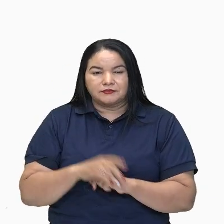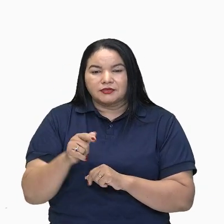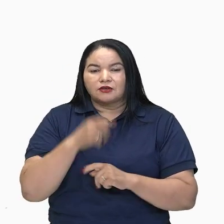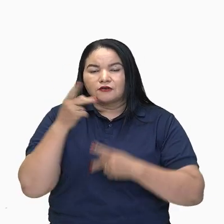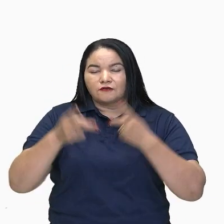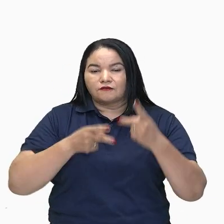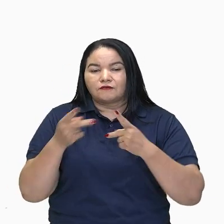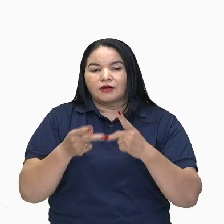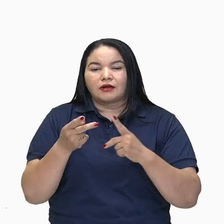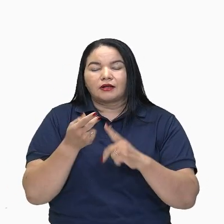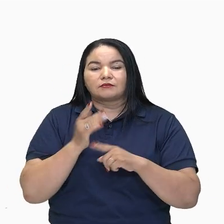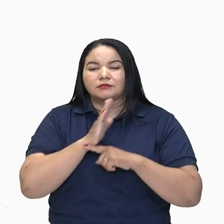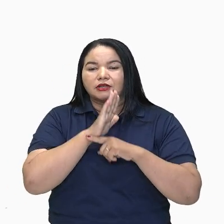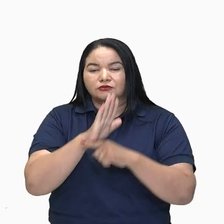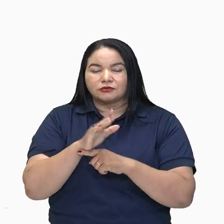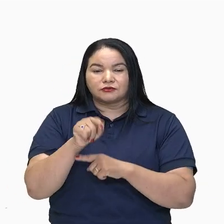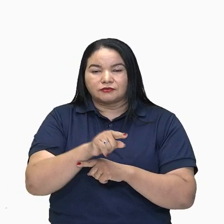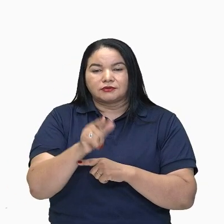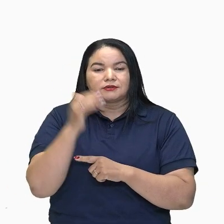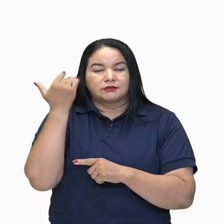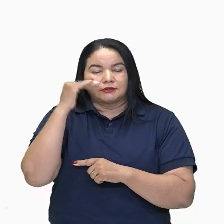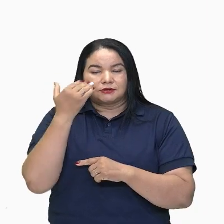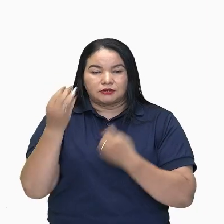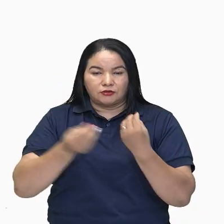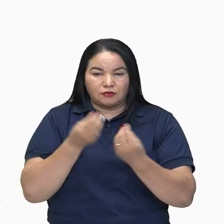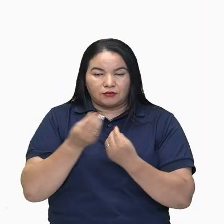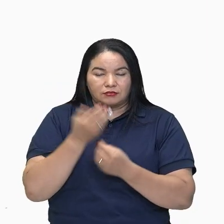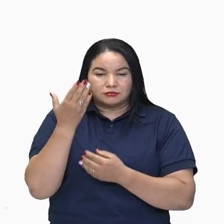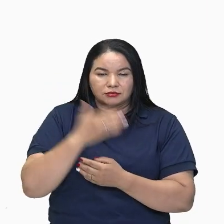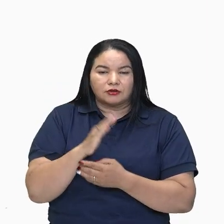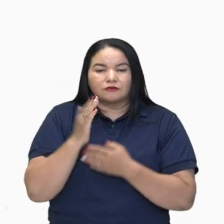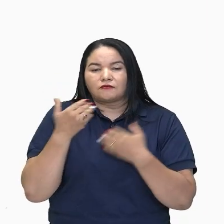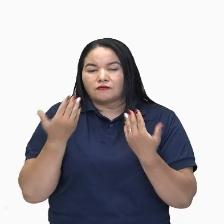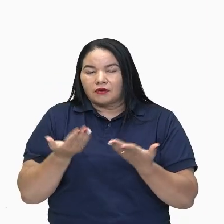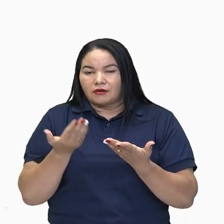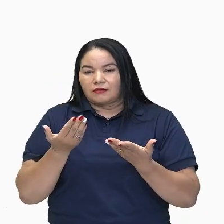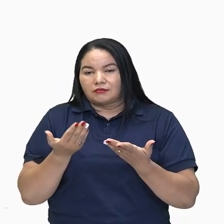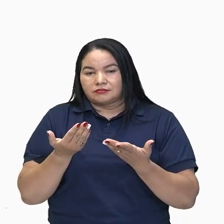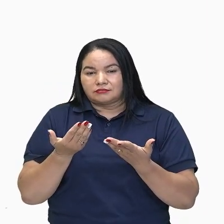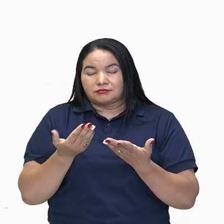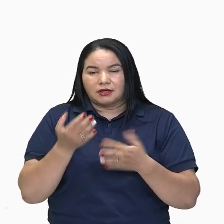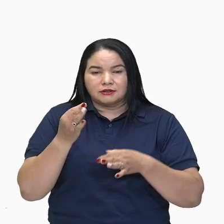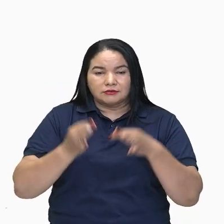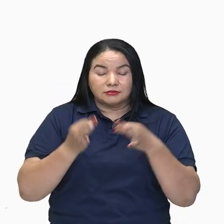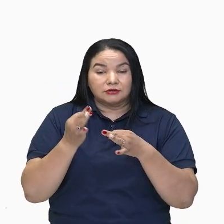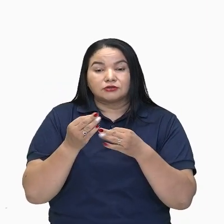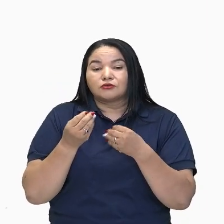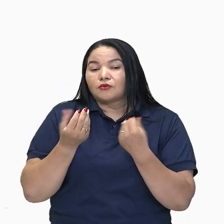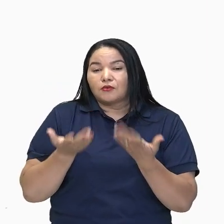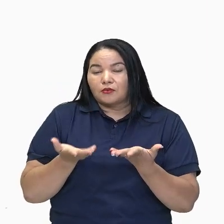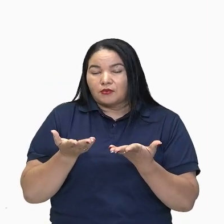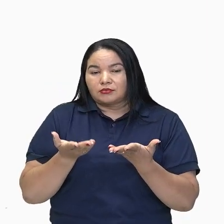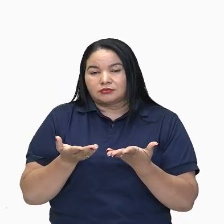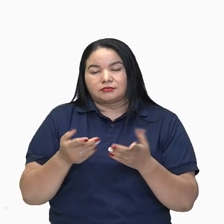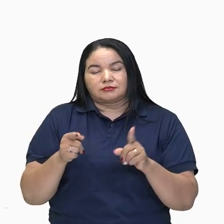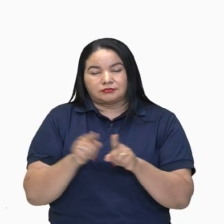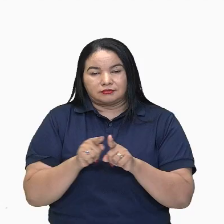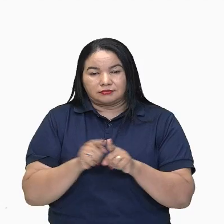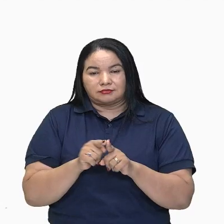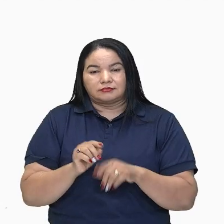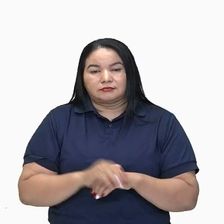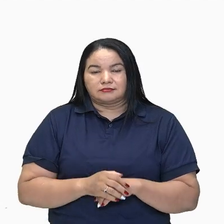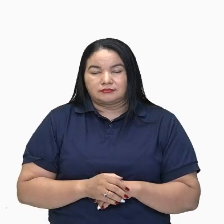são as justificativas, as provas? Essas justificativas, provas, são exatamente os argumentos. E aí, quando